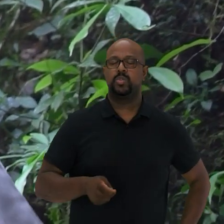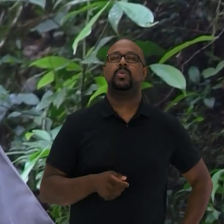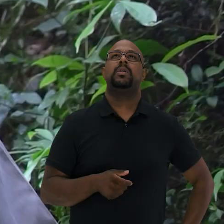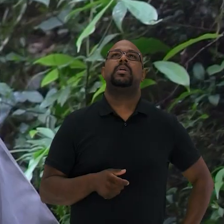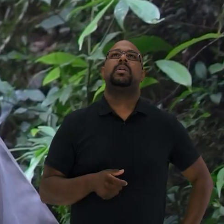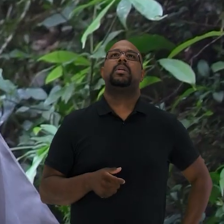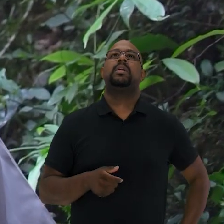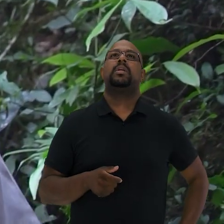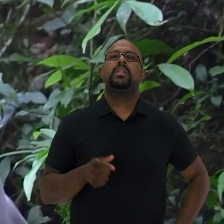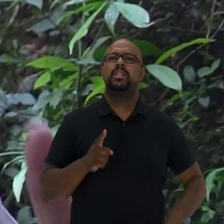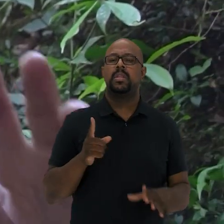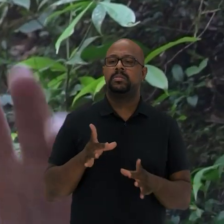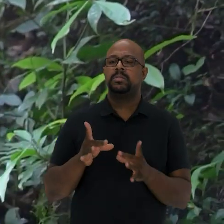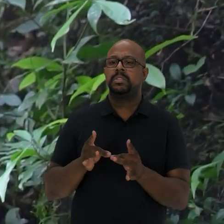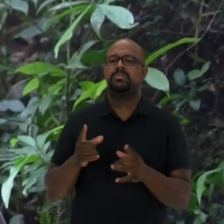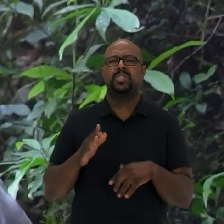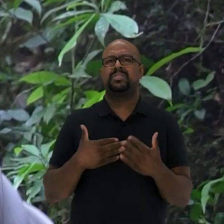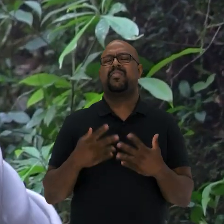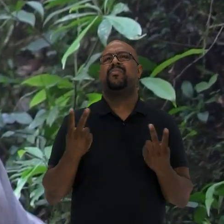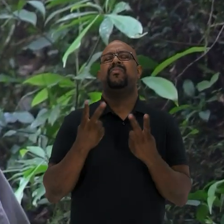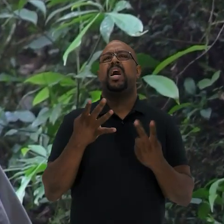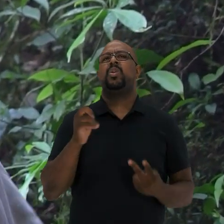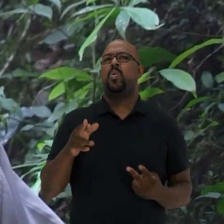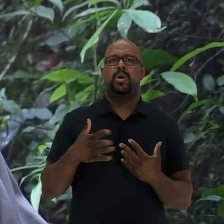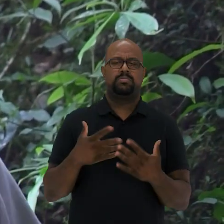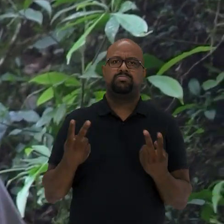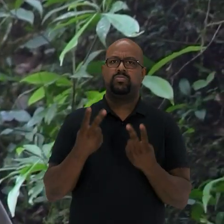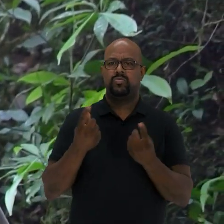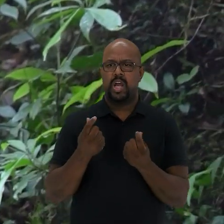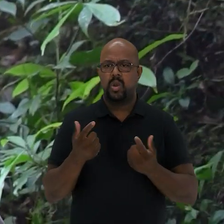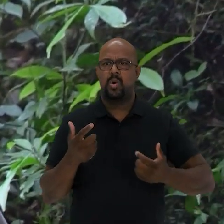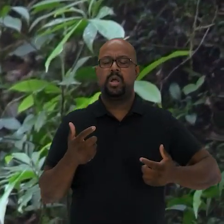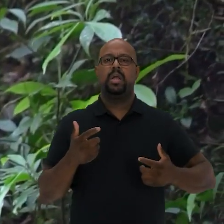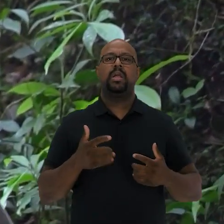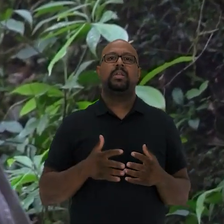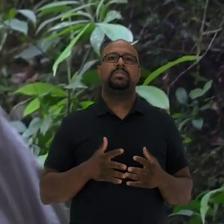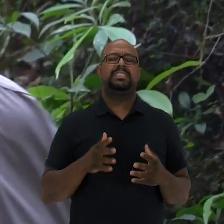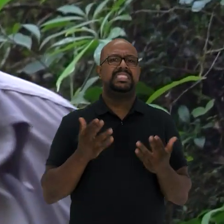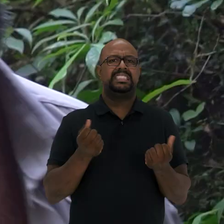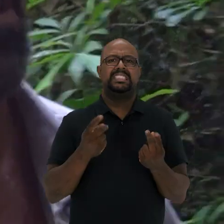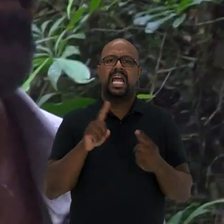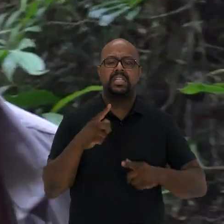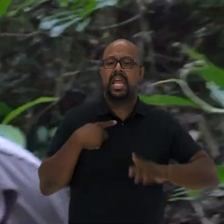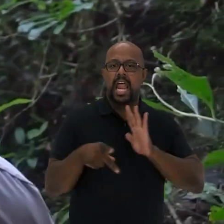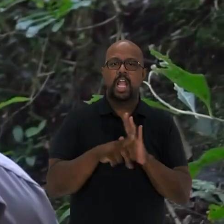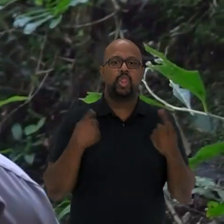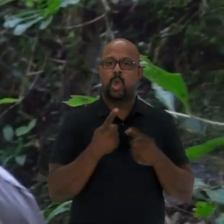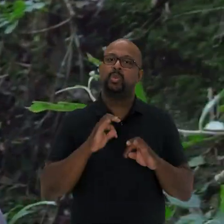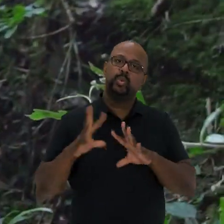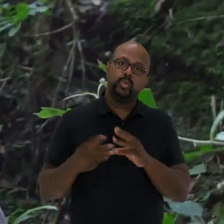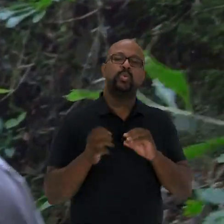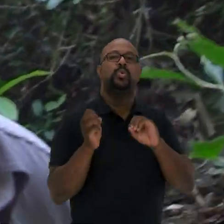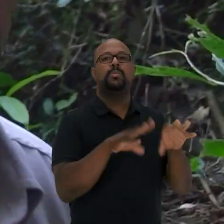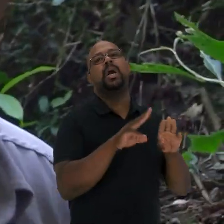rígido, que não se pegava nada, poderia ter o valor que tivesse aí de dentro, em valor, nada era para nós,